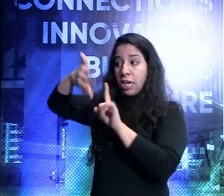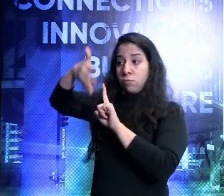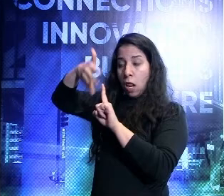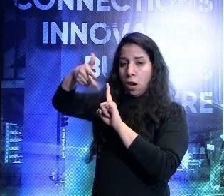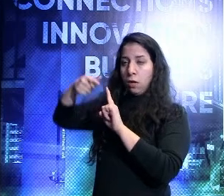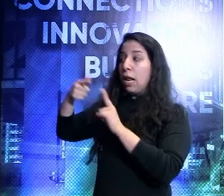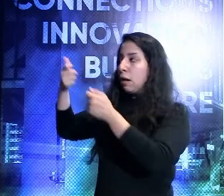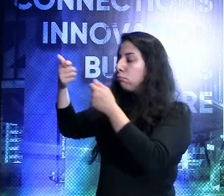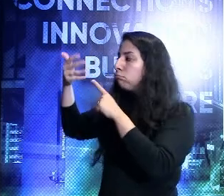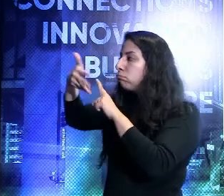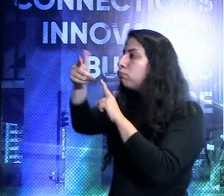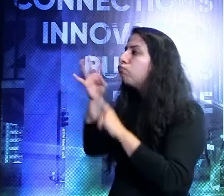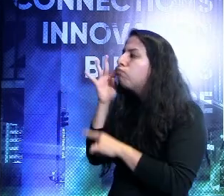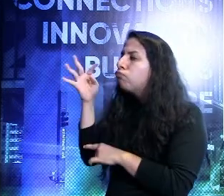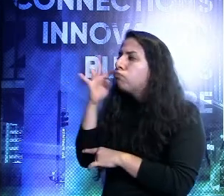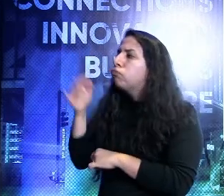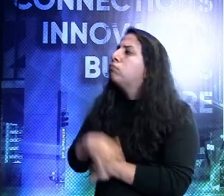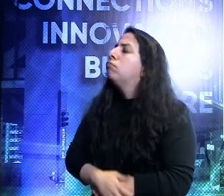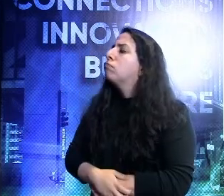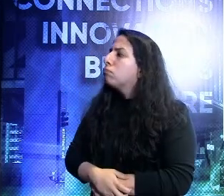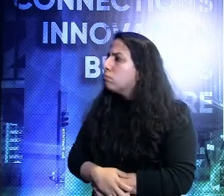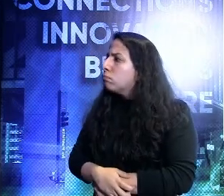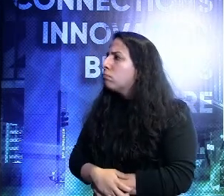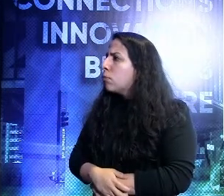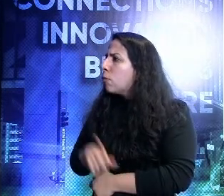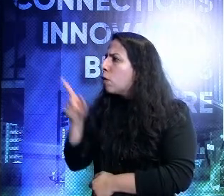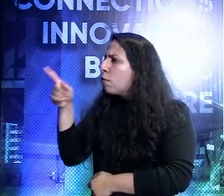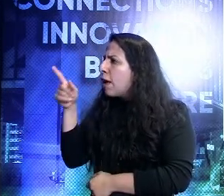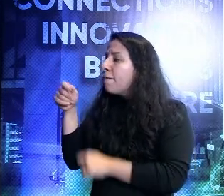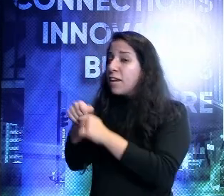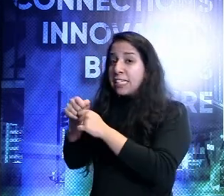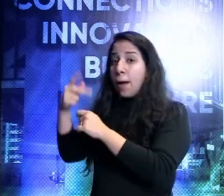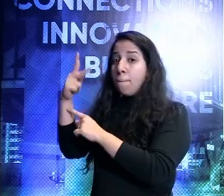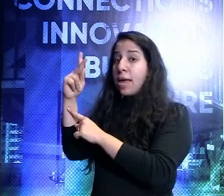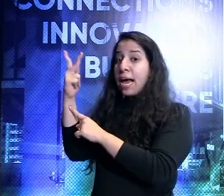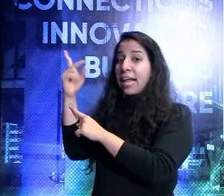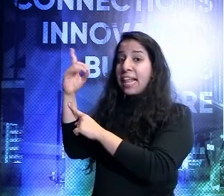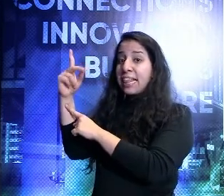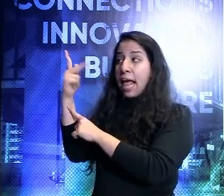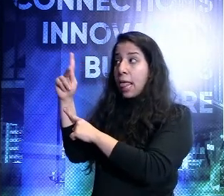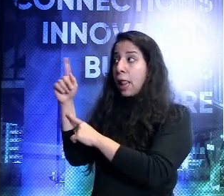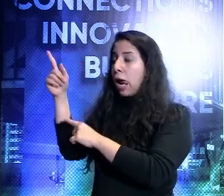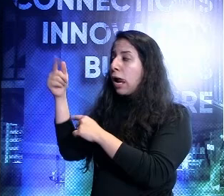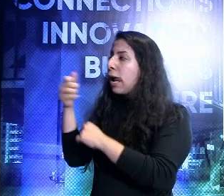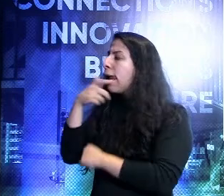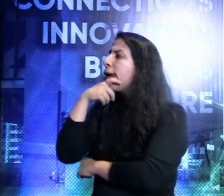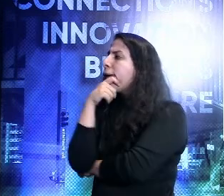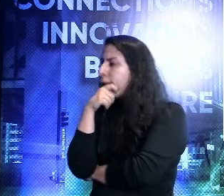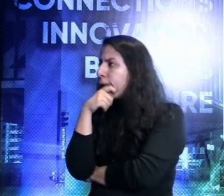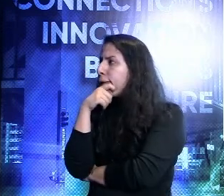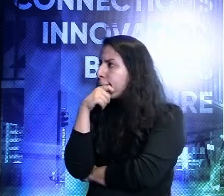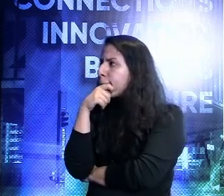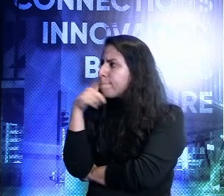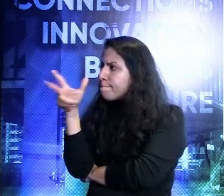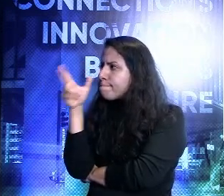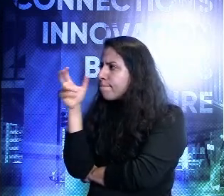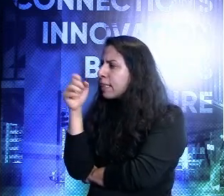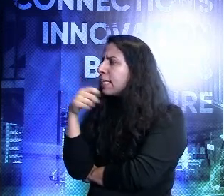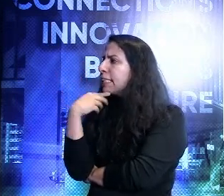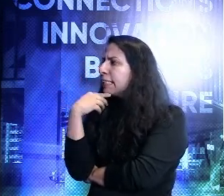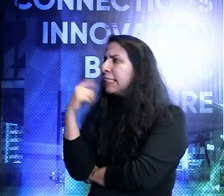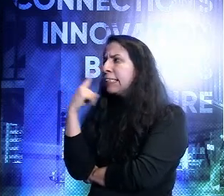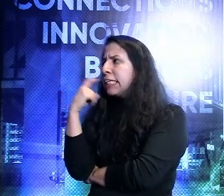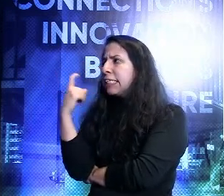dela. Ela fez isso num PhD dela, num doutorado, enfim, e lá nos despertou um interesse muito interessante, onde você